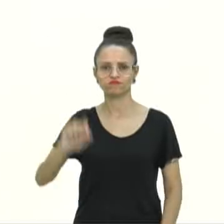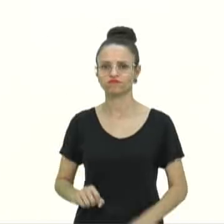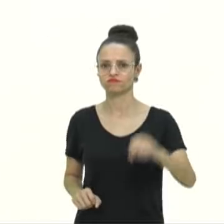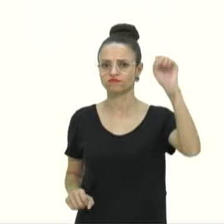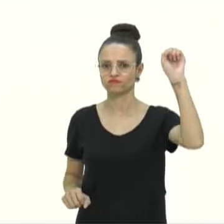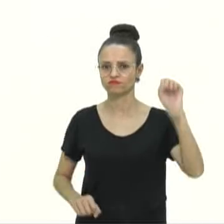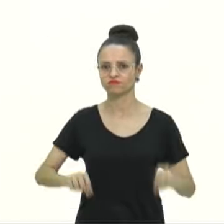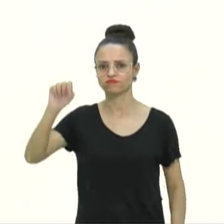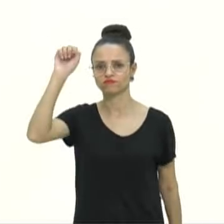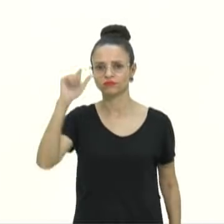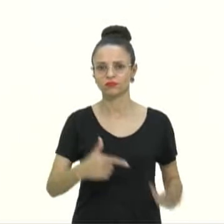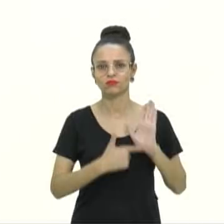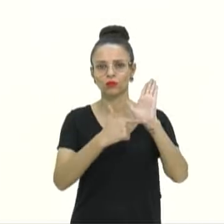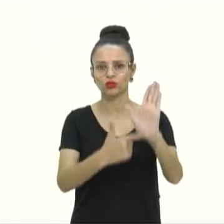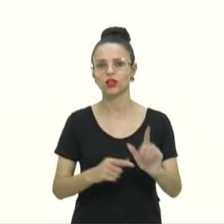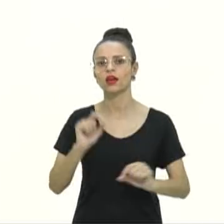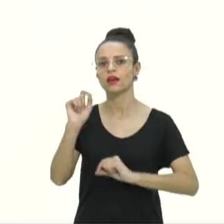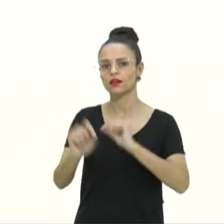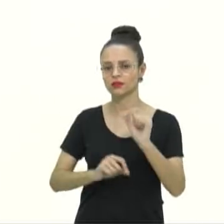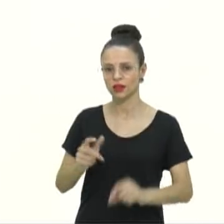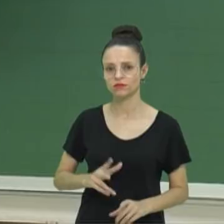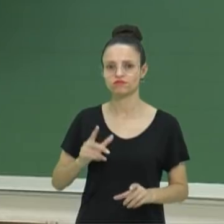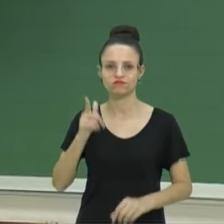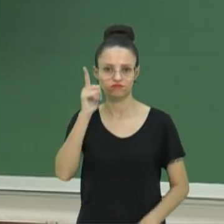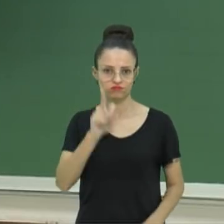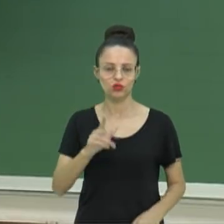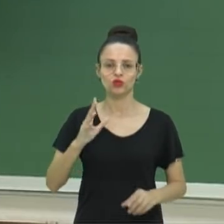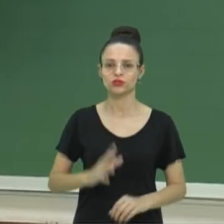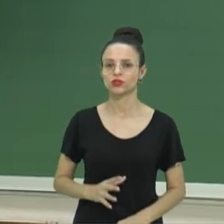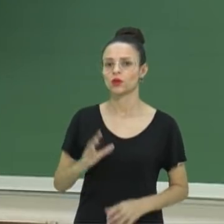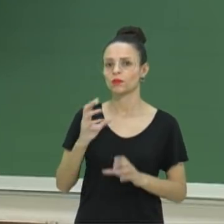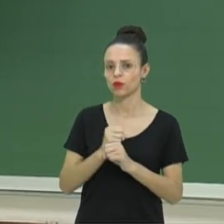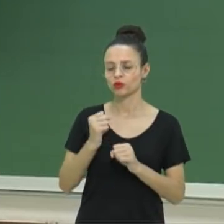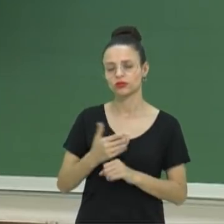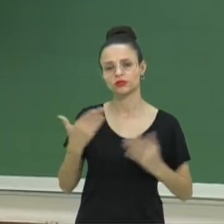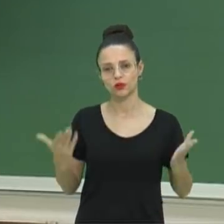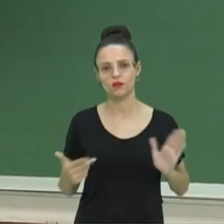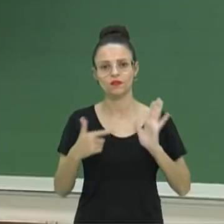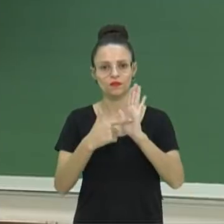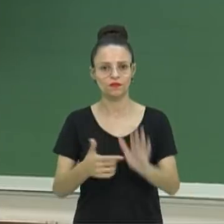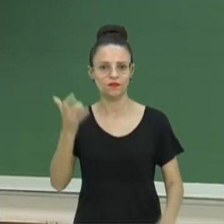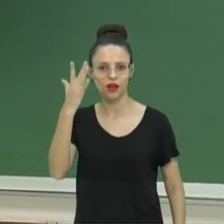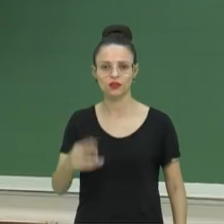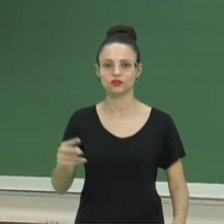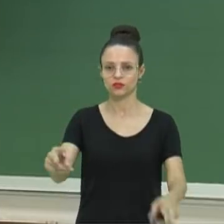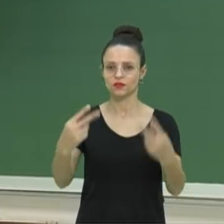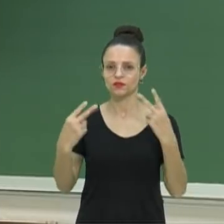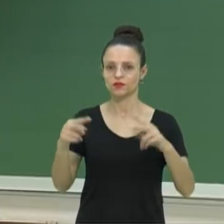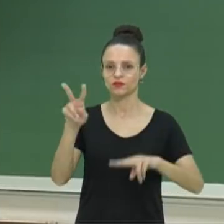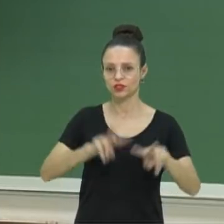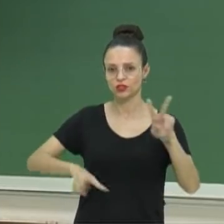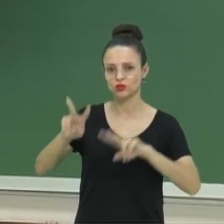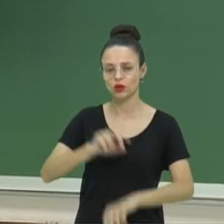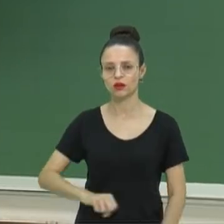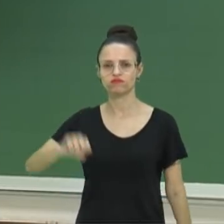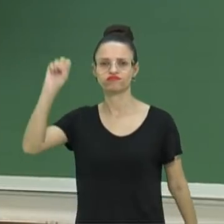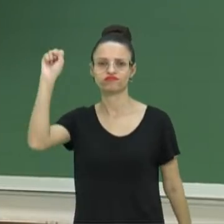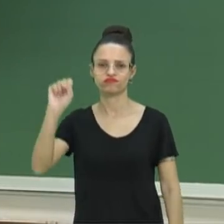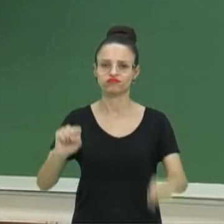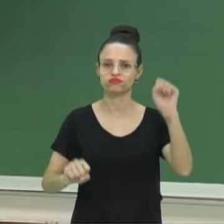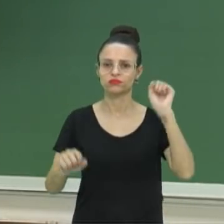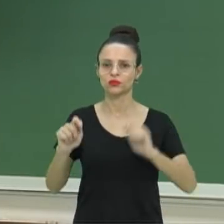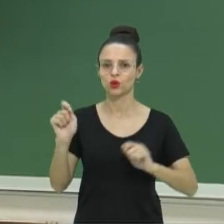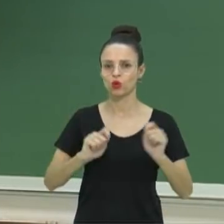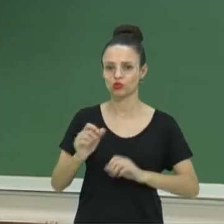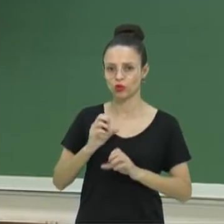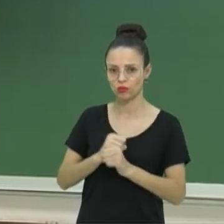braço para identificar qual atleta que pontuou. Então assim fica fácil, né, também o visual do árbitro que vai estar fazendo o controle